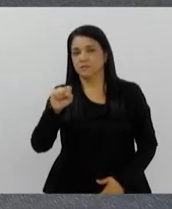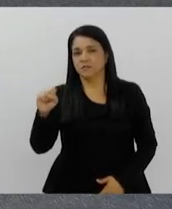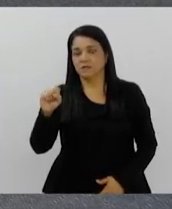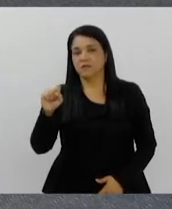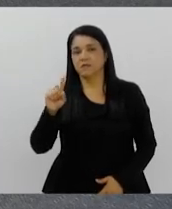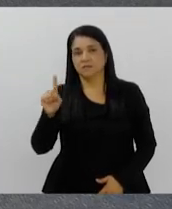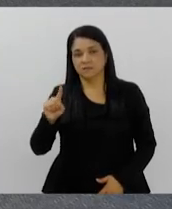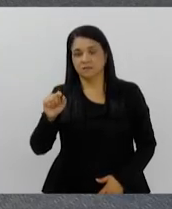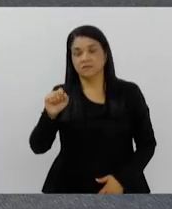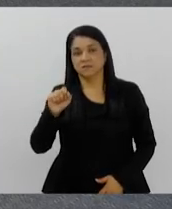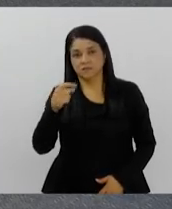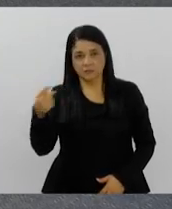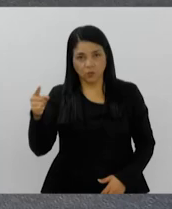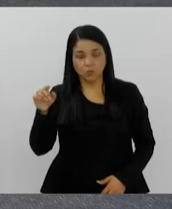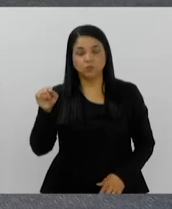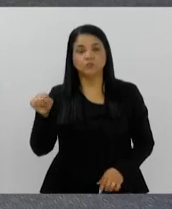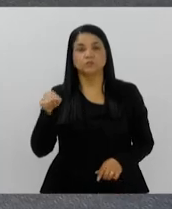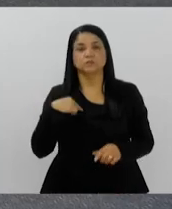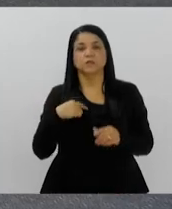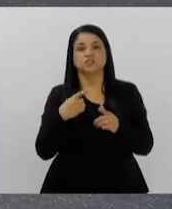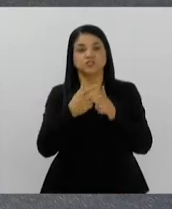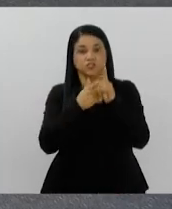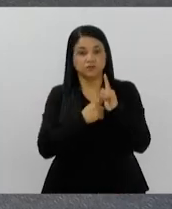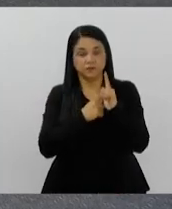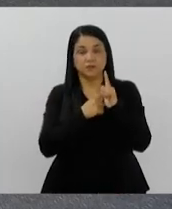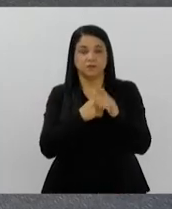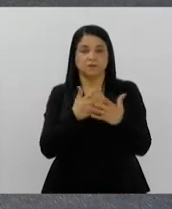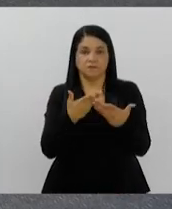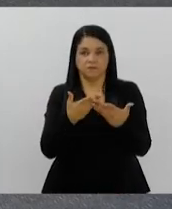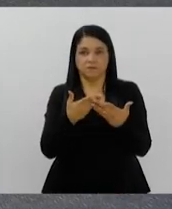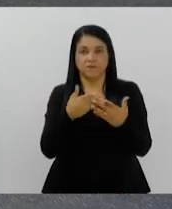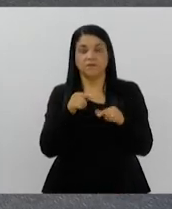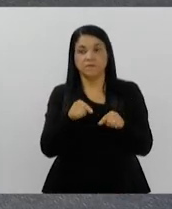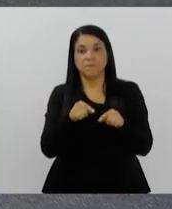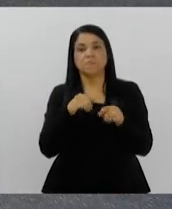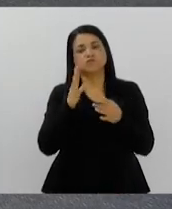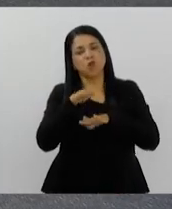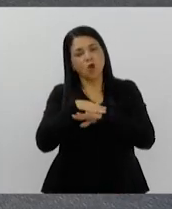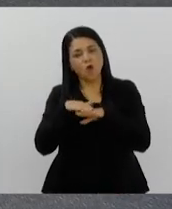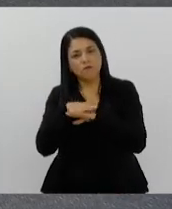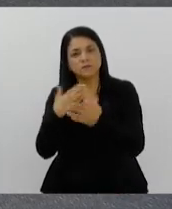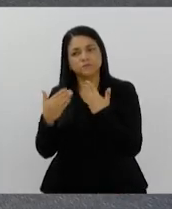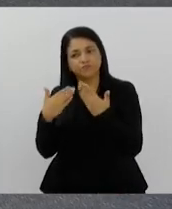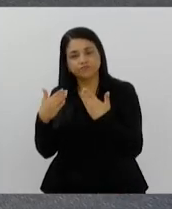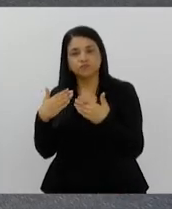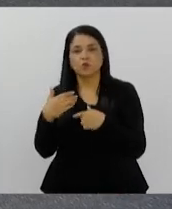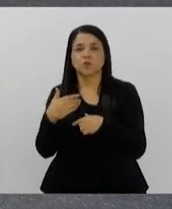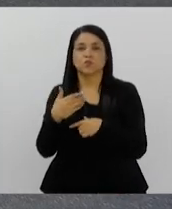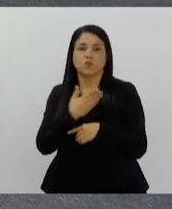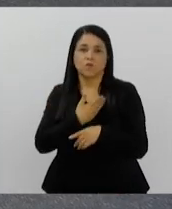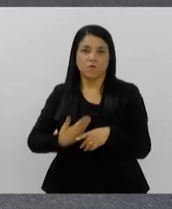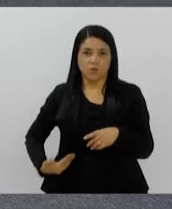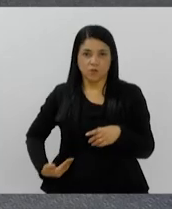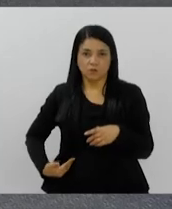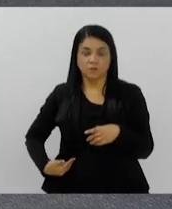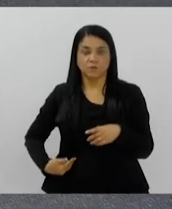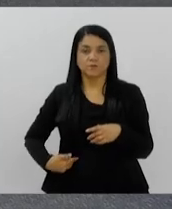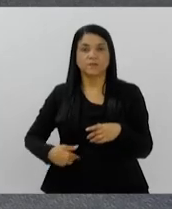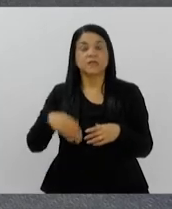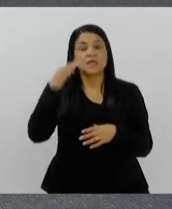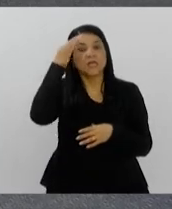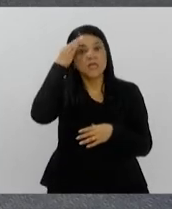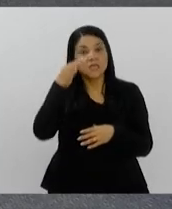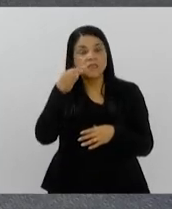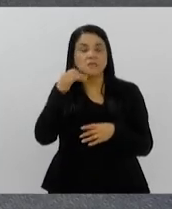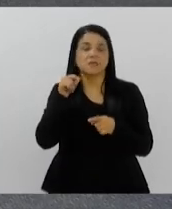securitização, não está no projeto, mas eu tenho conversado com aqueles que, pelo menos no governo, conseguem entender o que a gente